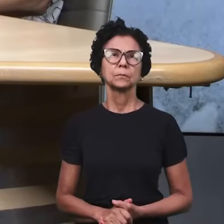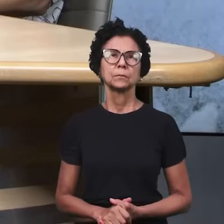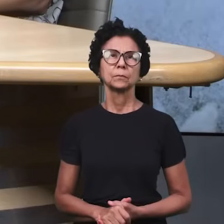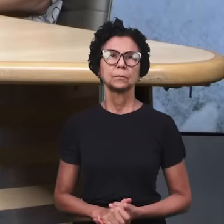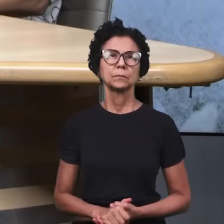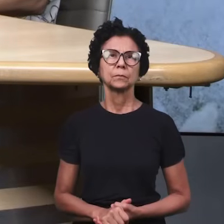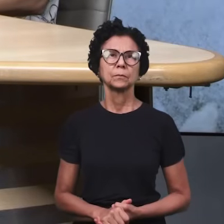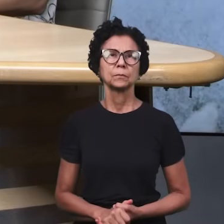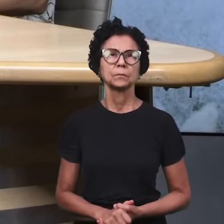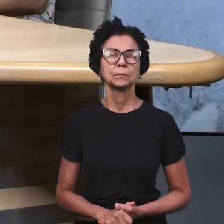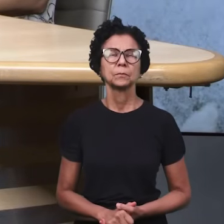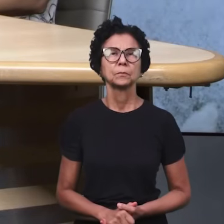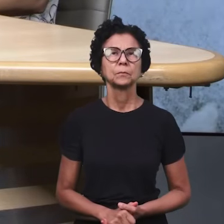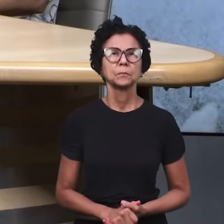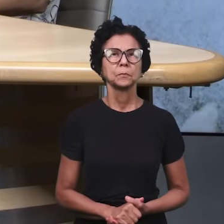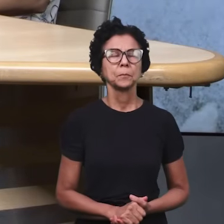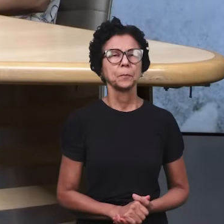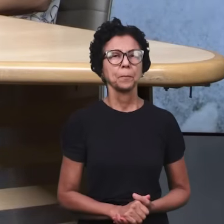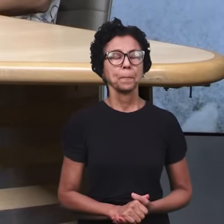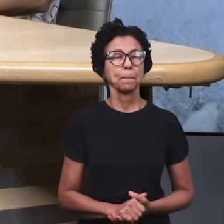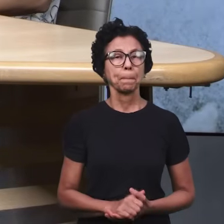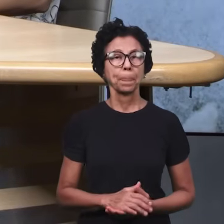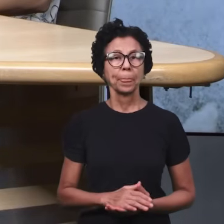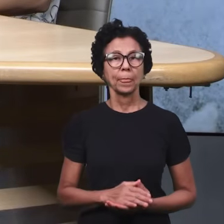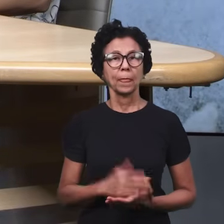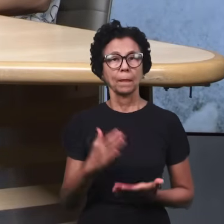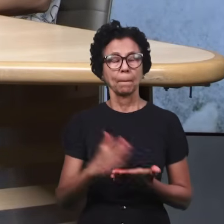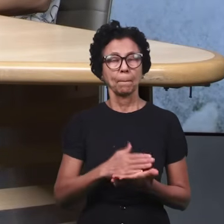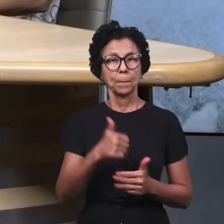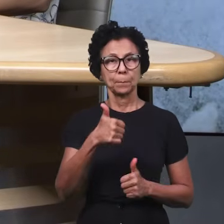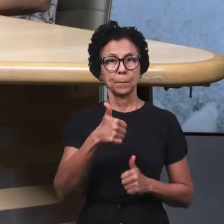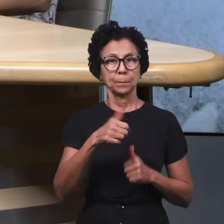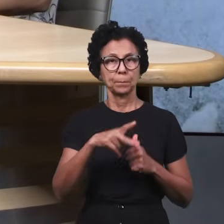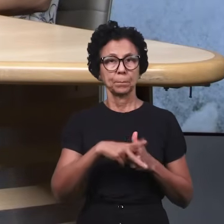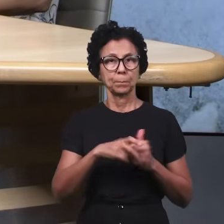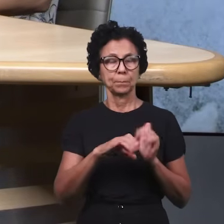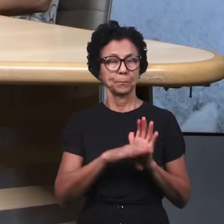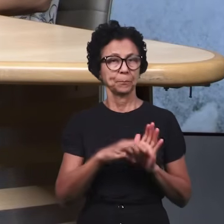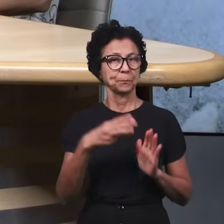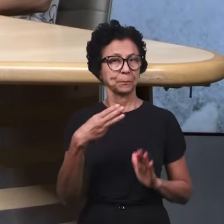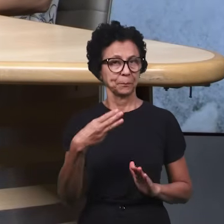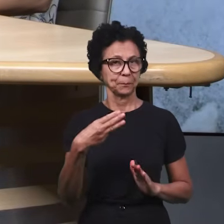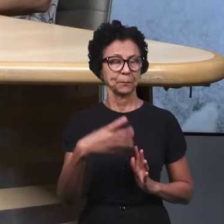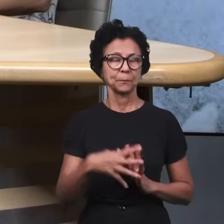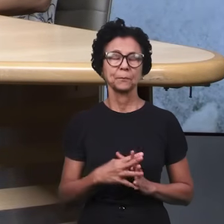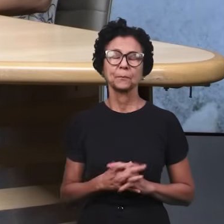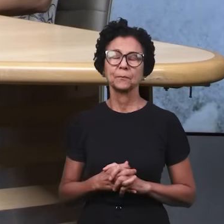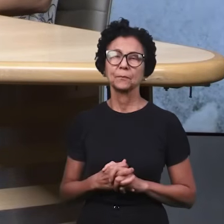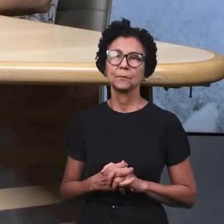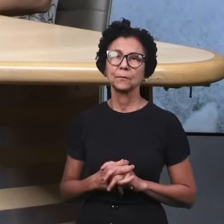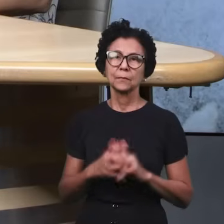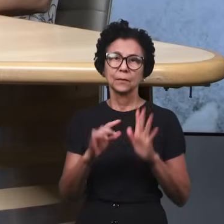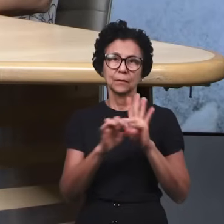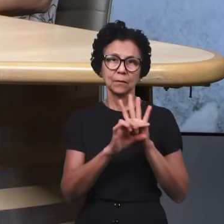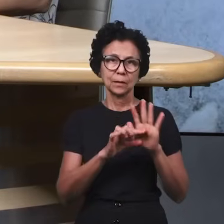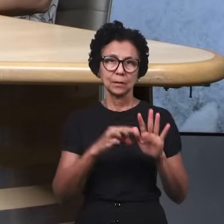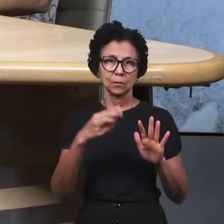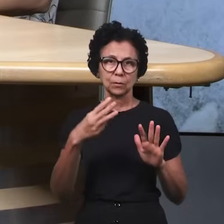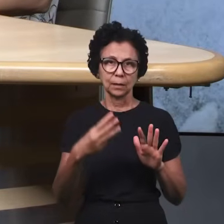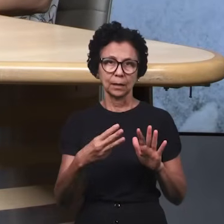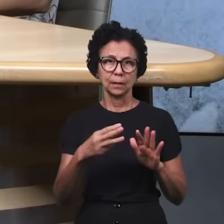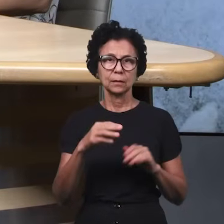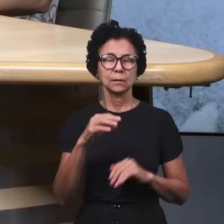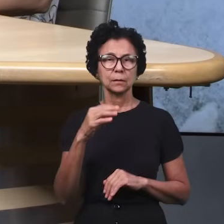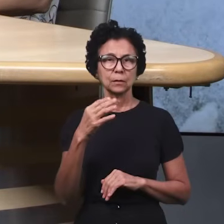a meditação do nosso texto hoje, aí no texto de 1 Pedro, no capítulo 3. Nós vamos ler os